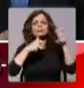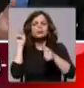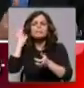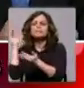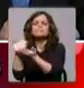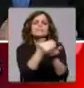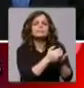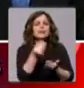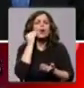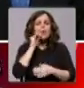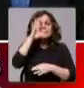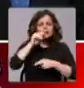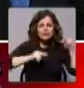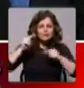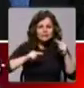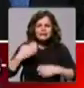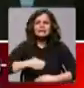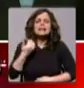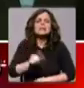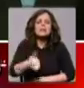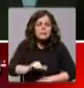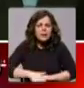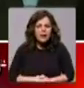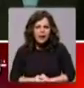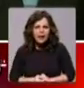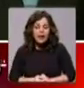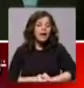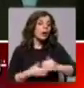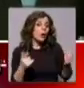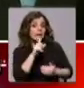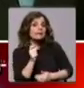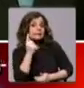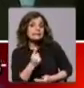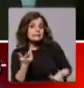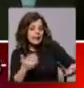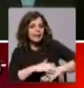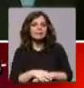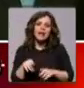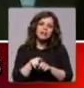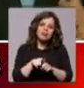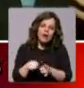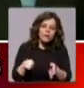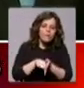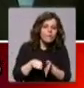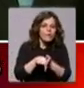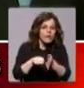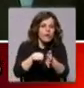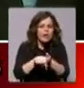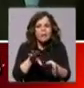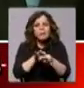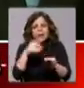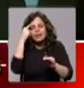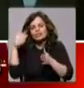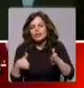Finanças reagiram a essa perspectiva? Zé, isto é uma chantagem que, de certo modo, faz parte da estratégia,